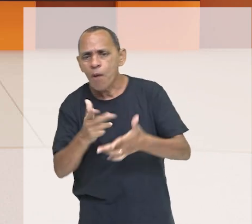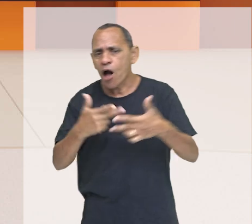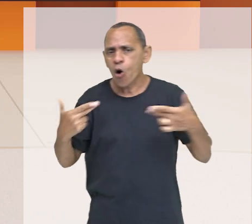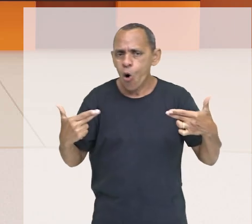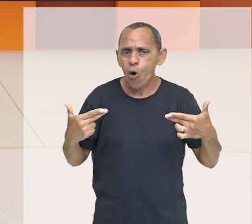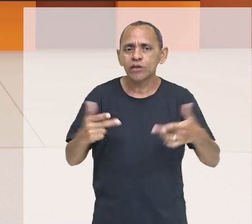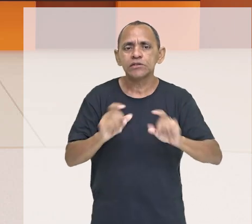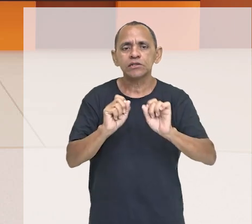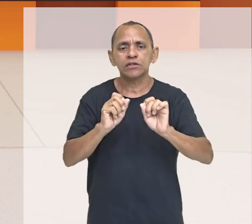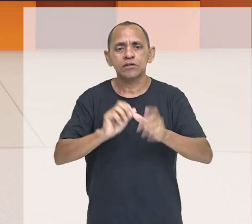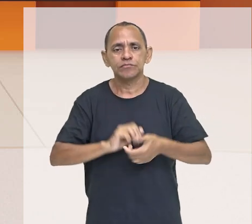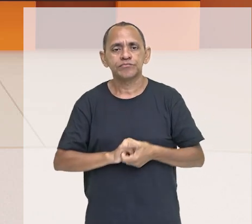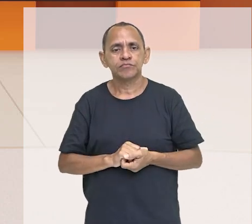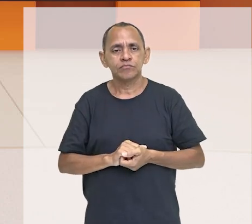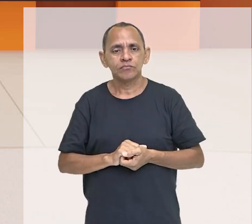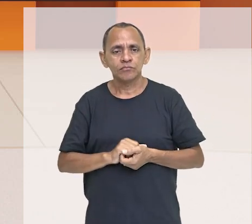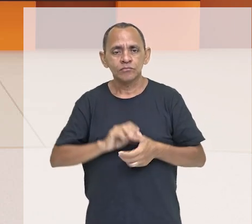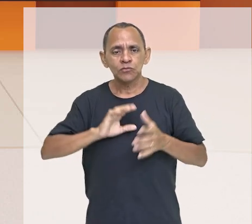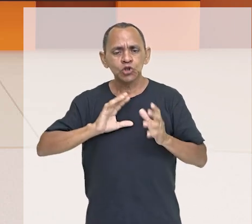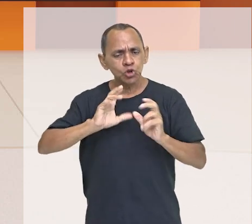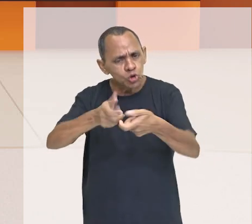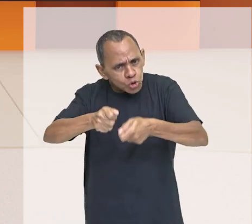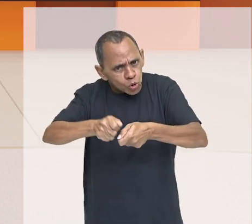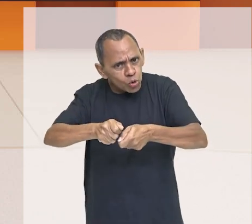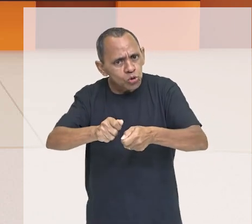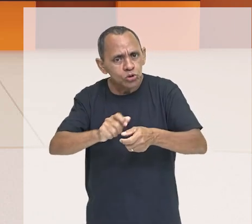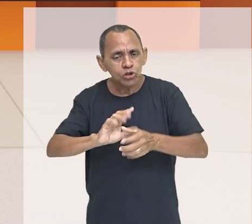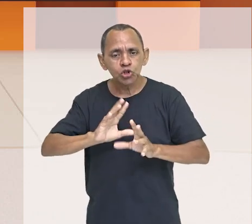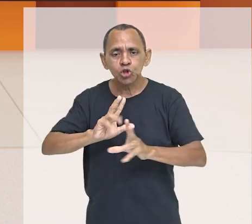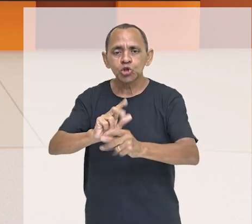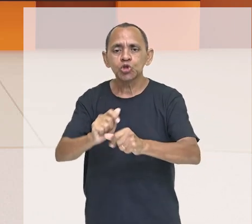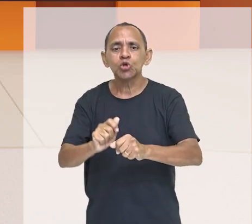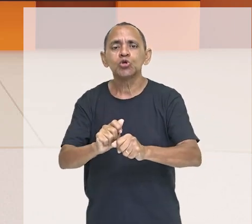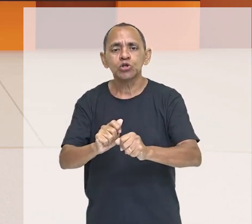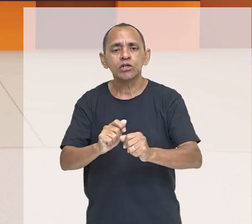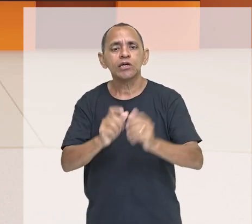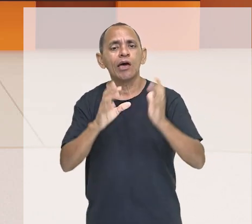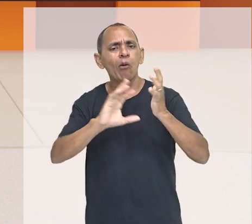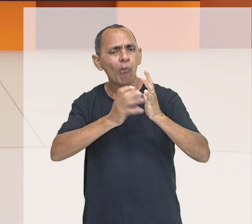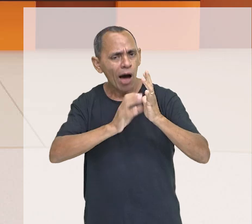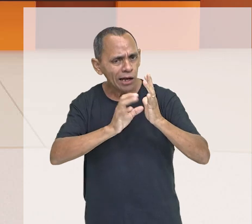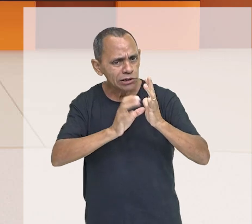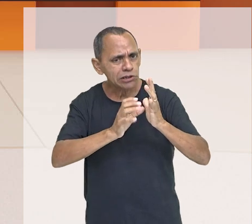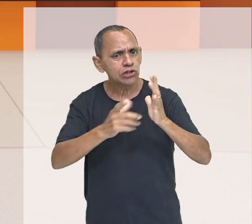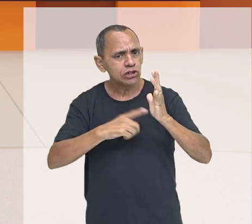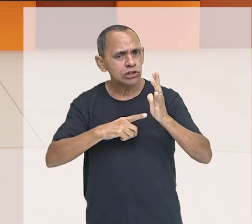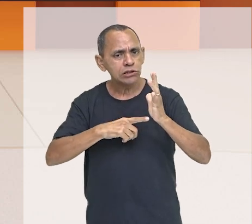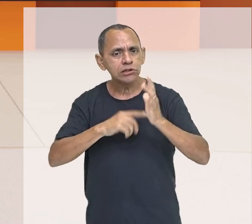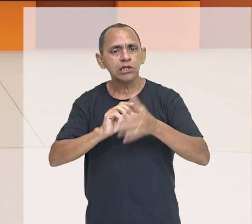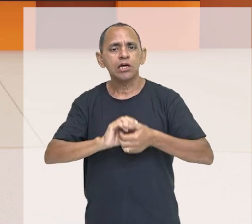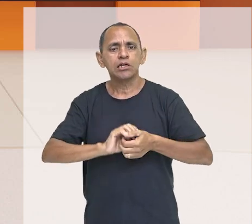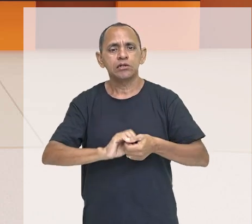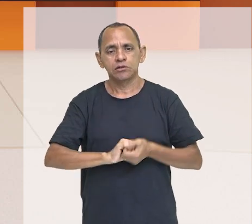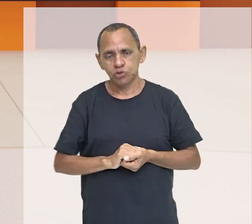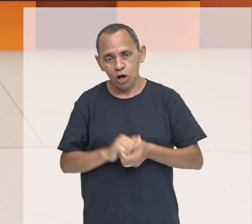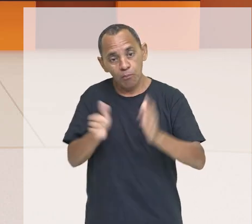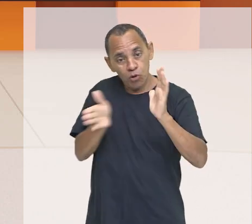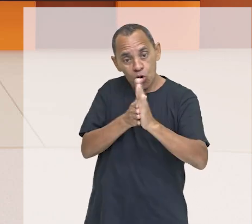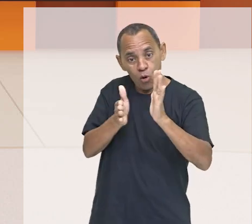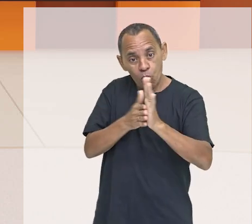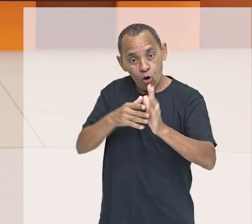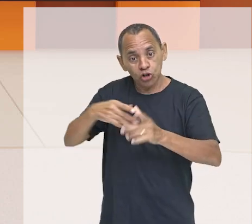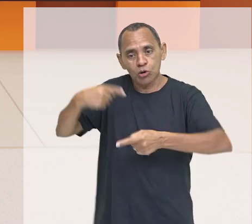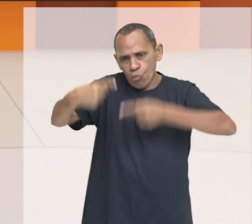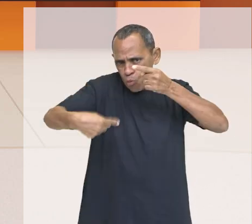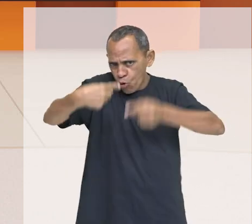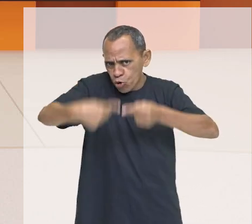algo, todo partido tem sua plataforma política, e essa plataforma é que vai, então, dizer para onde eles vão caminhar. É